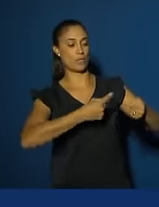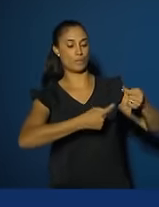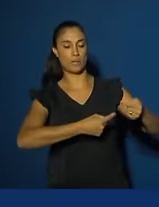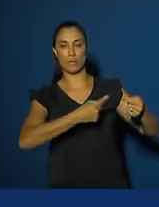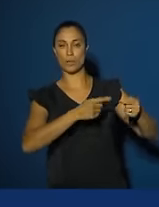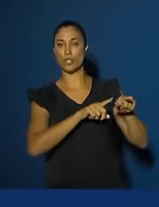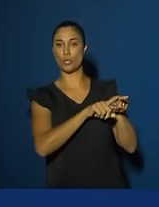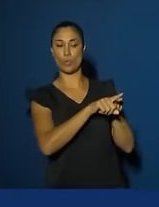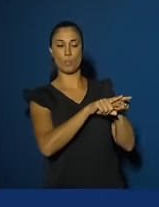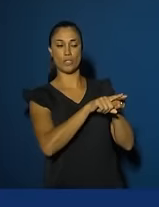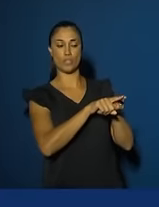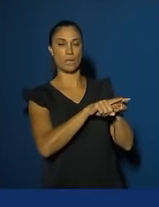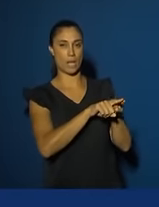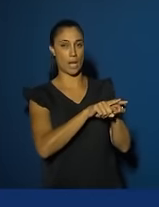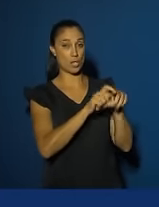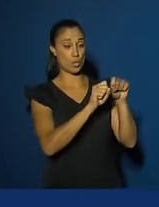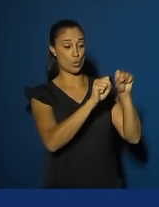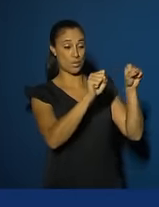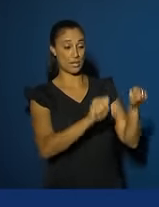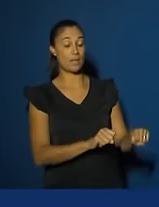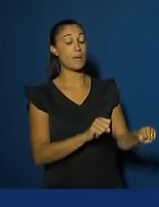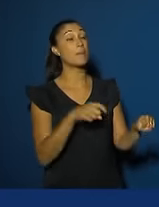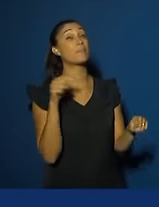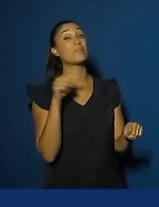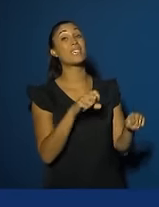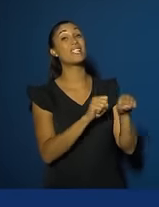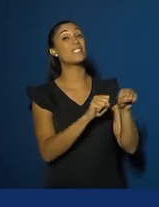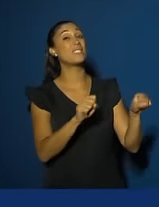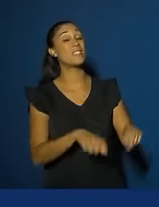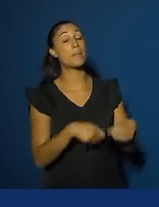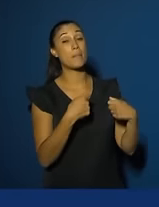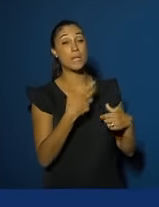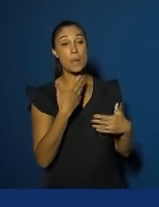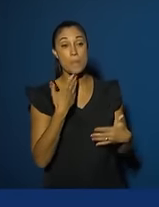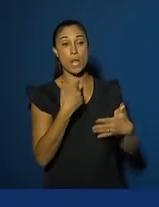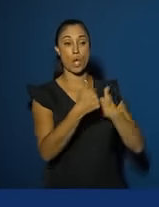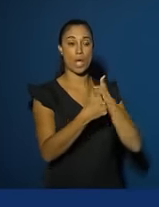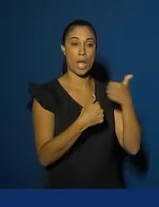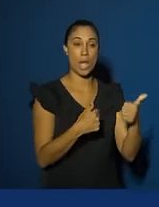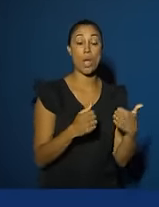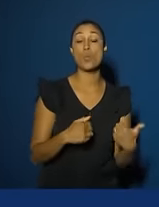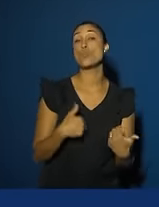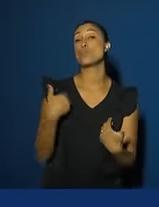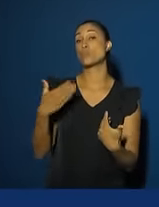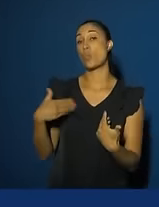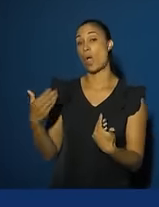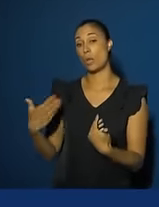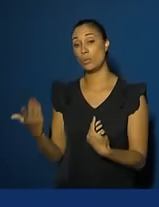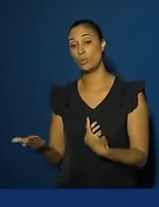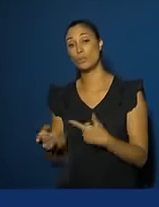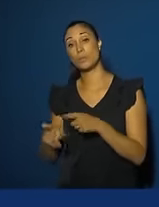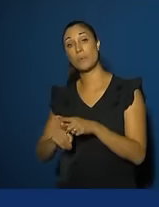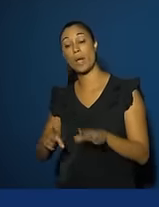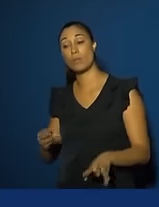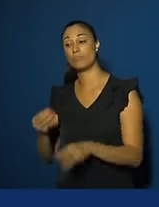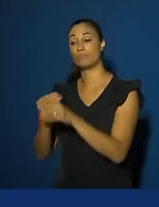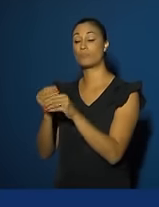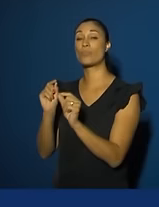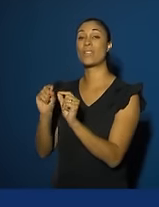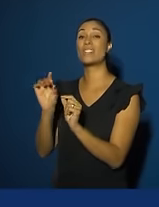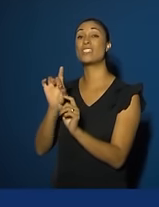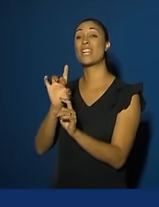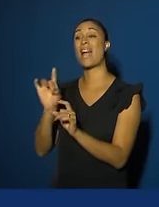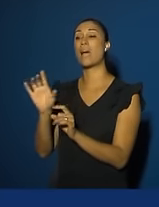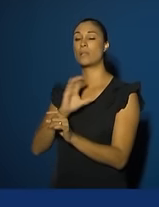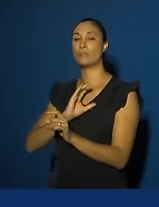sistema né o sistema de concorrência tem que funcionar melhor quanto a contribuição de cada cidadão